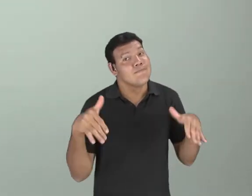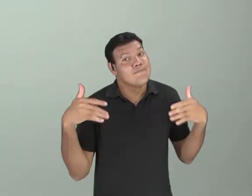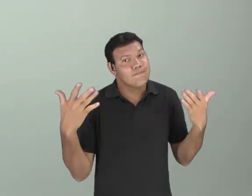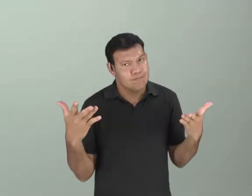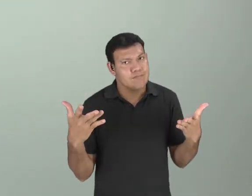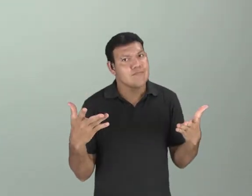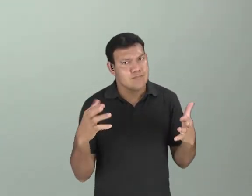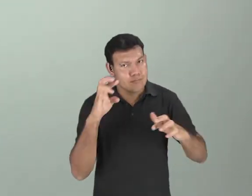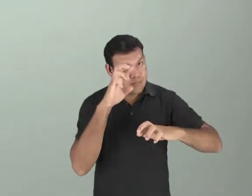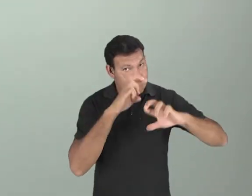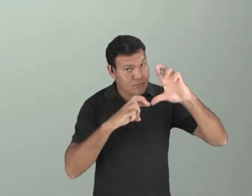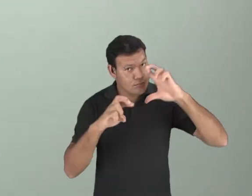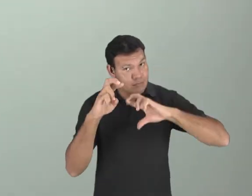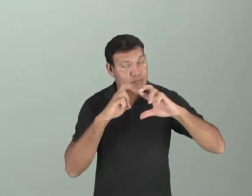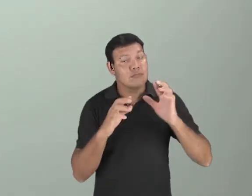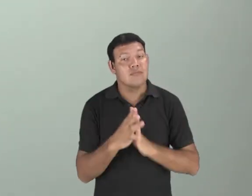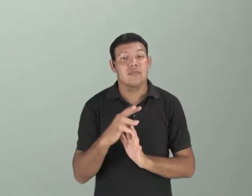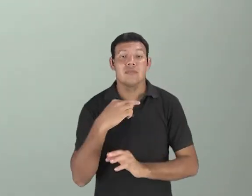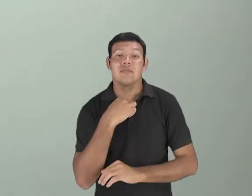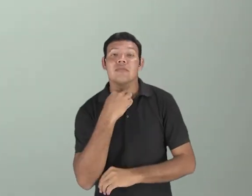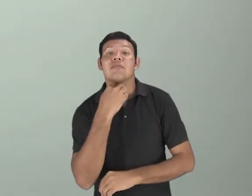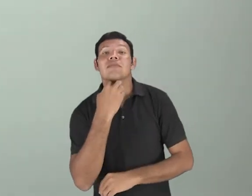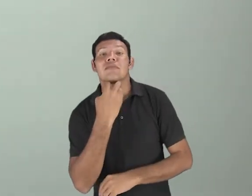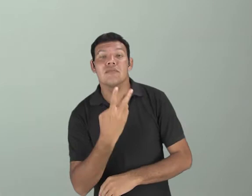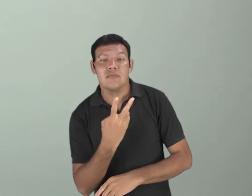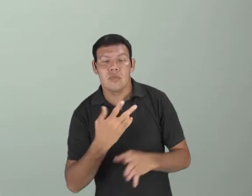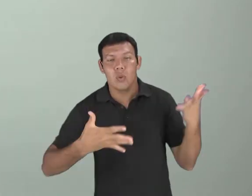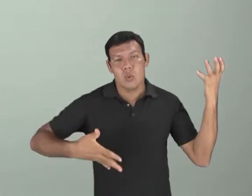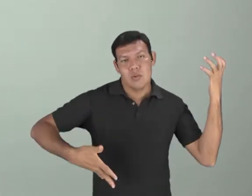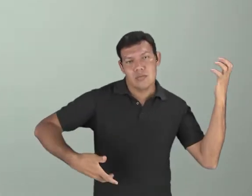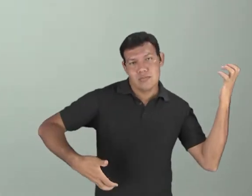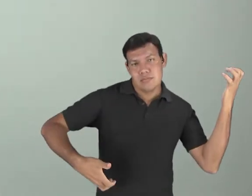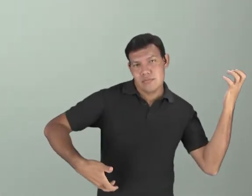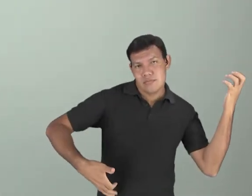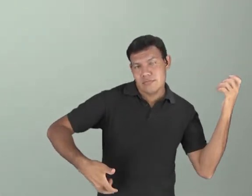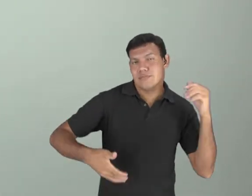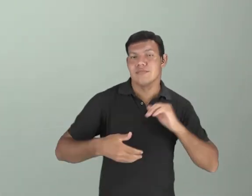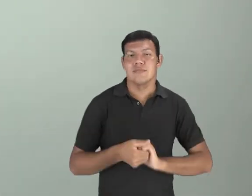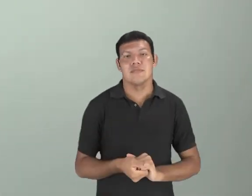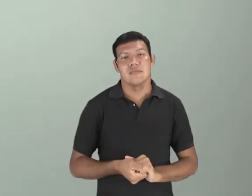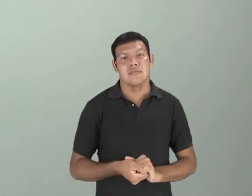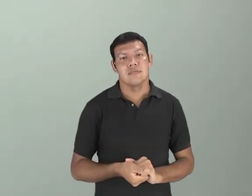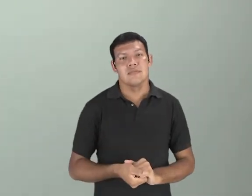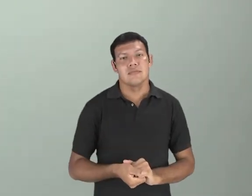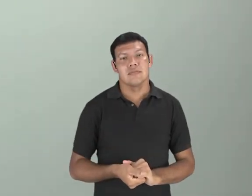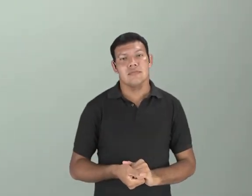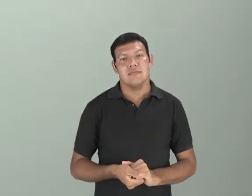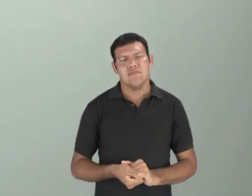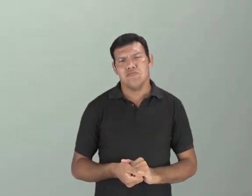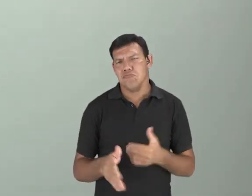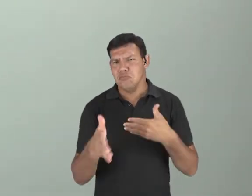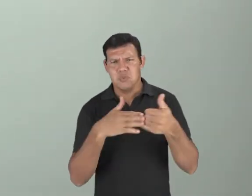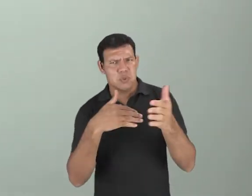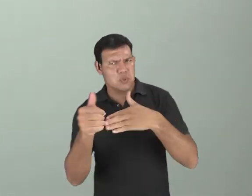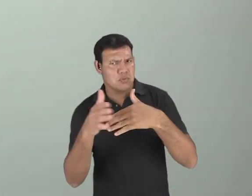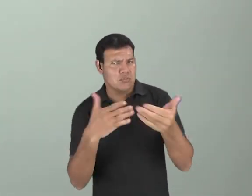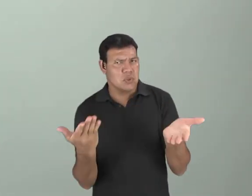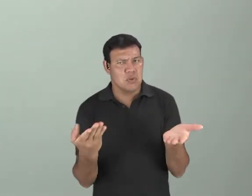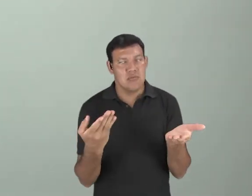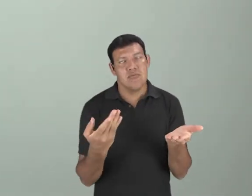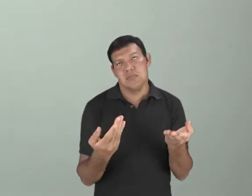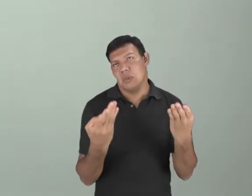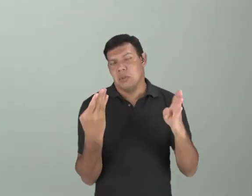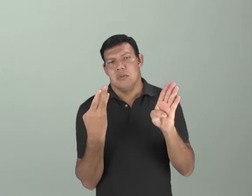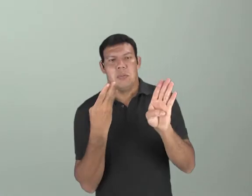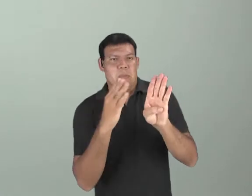sons, observe que eu tenho os sons da voz, tenho os sons dos instrumentos, tenho os sons que são aleatórios, como esses que eu